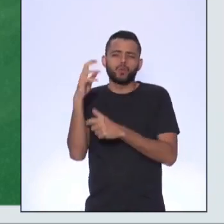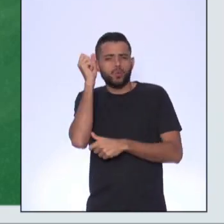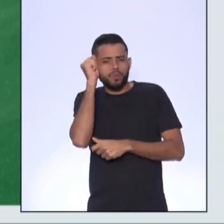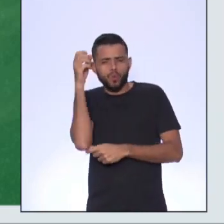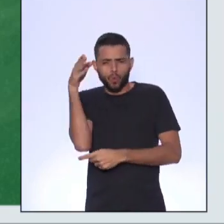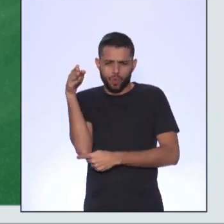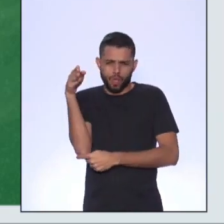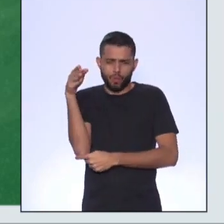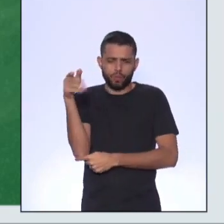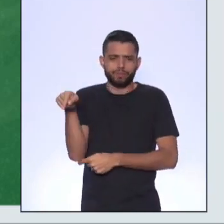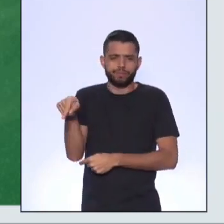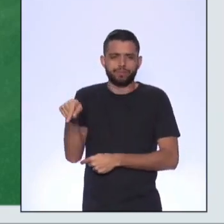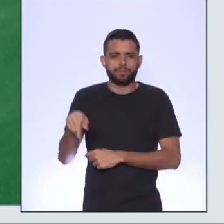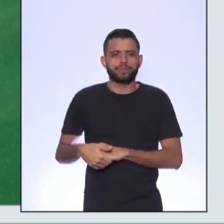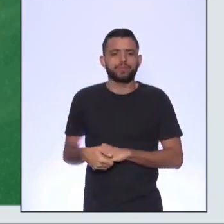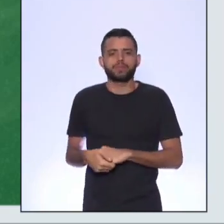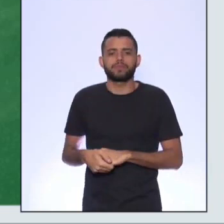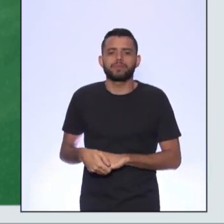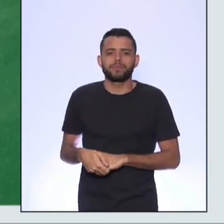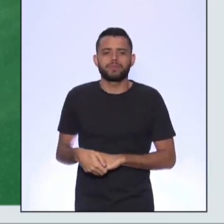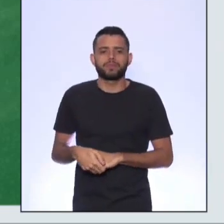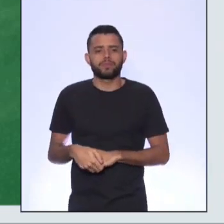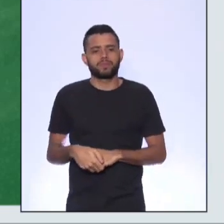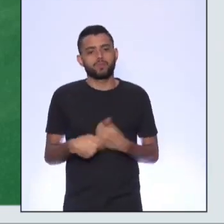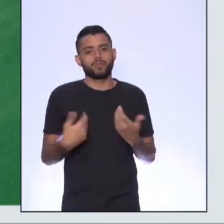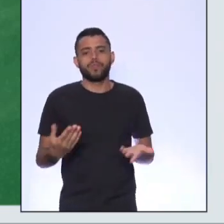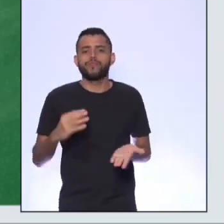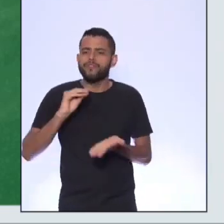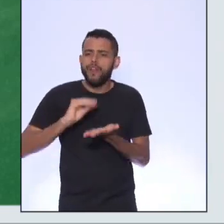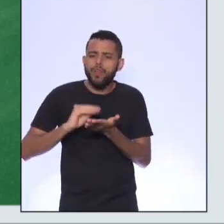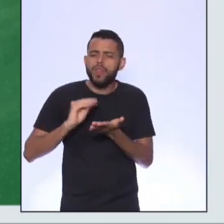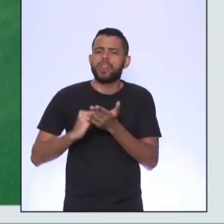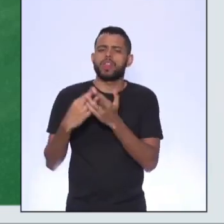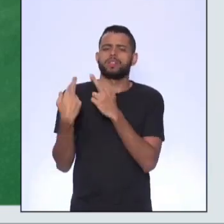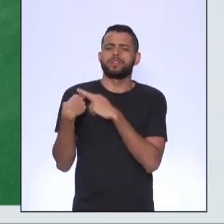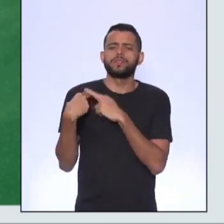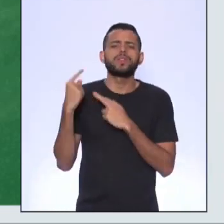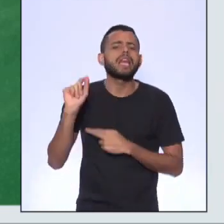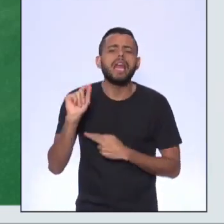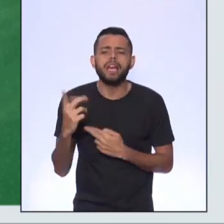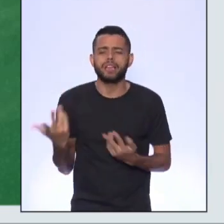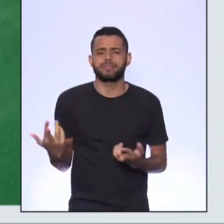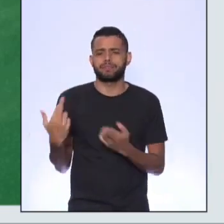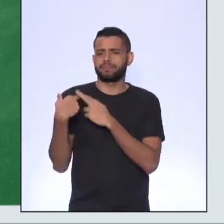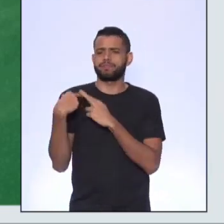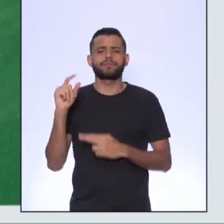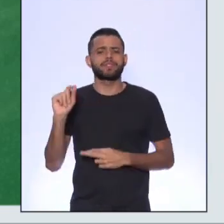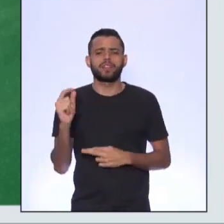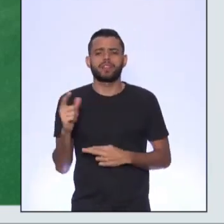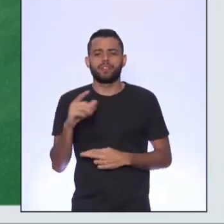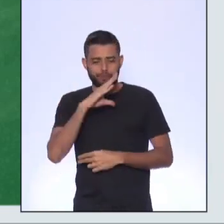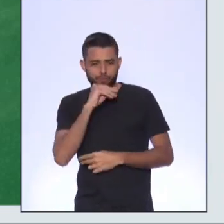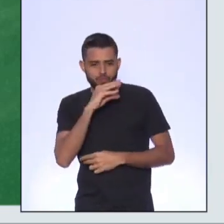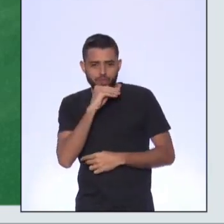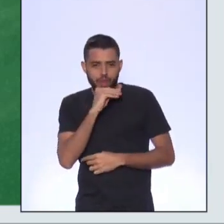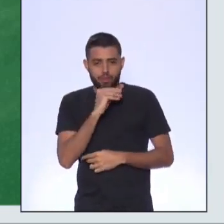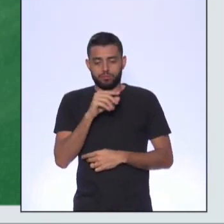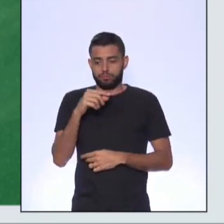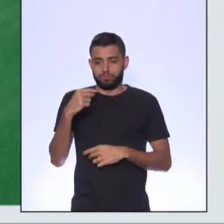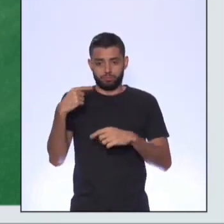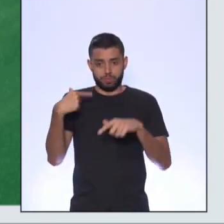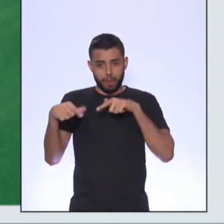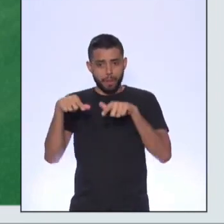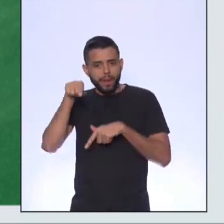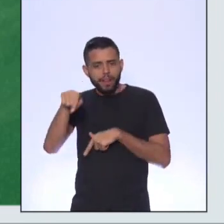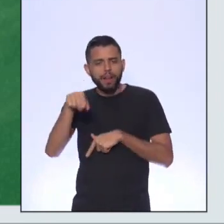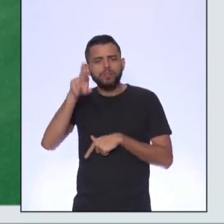Então, esse irresponsável, inadequado, por parte de quem? Né? Dos funcionários que estão lá? Do